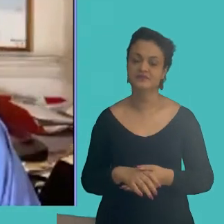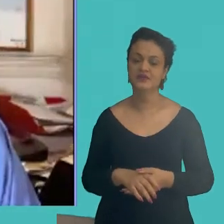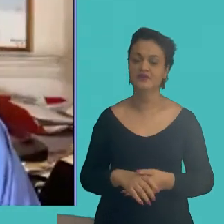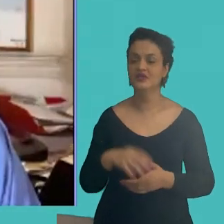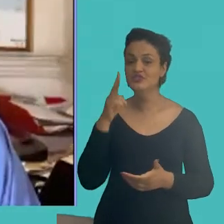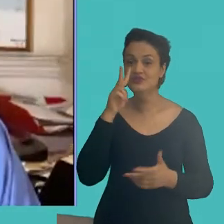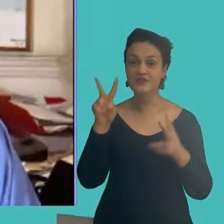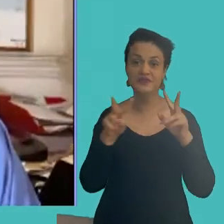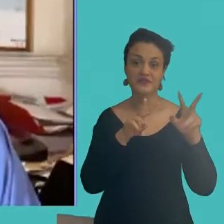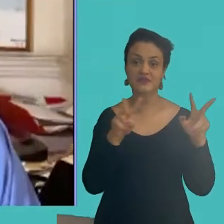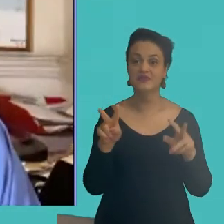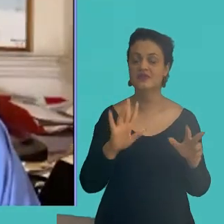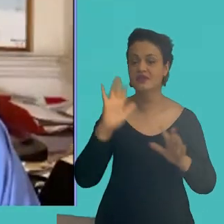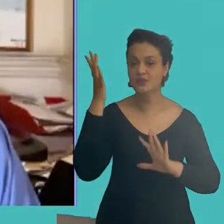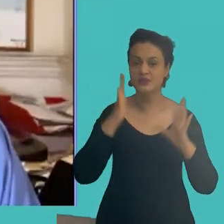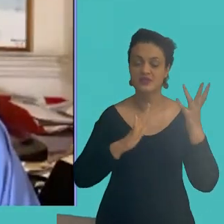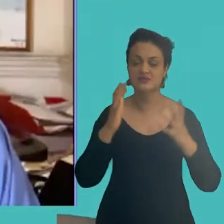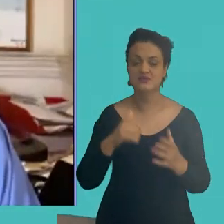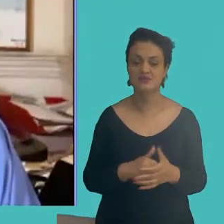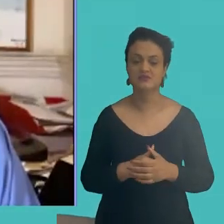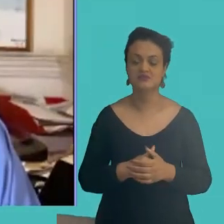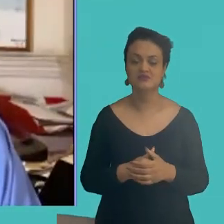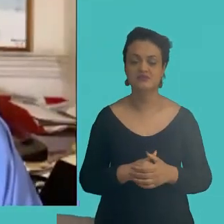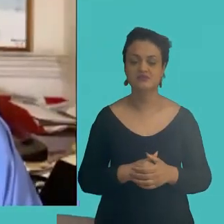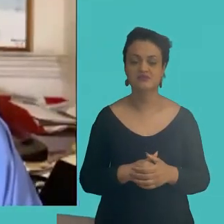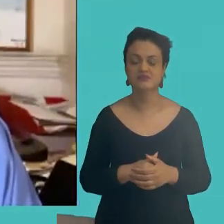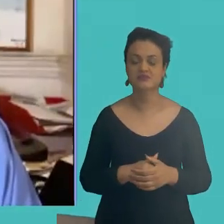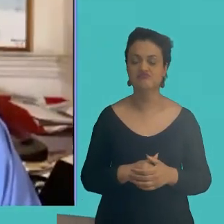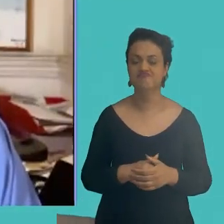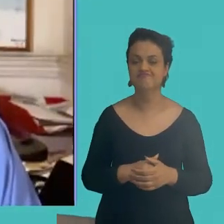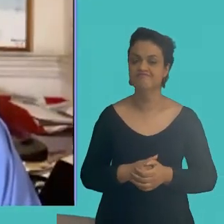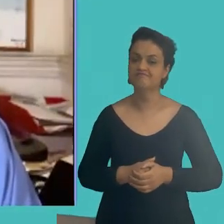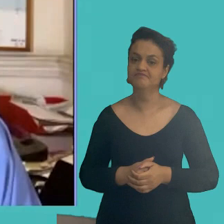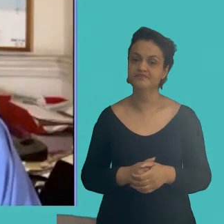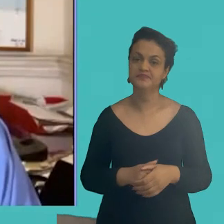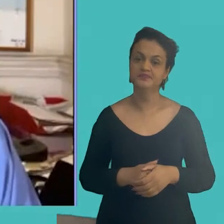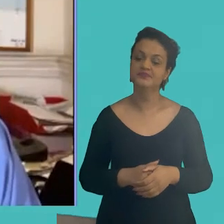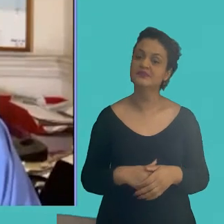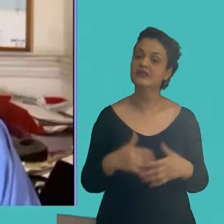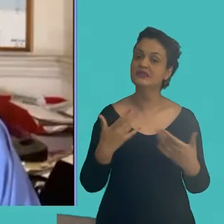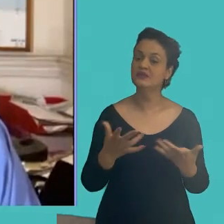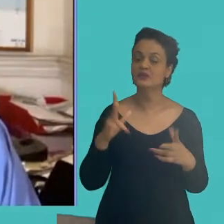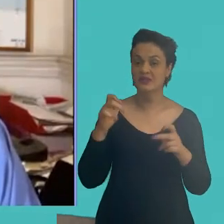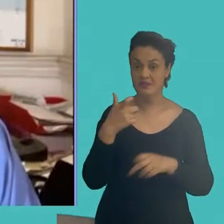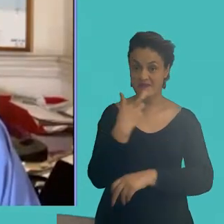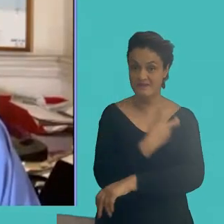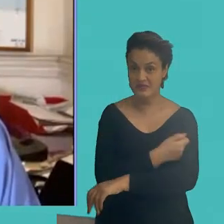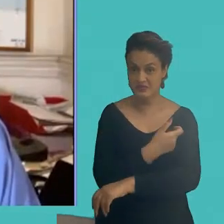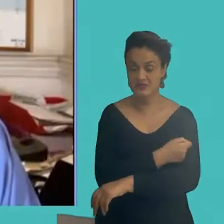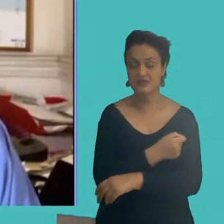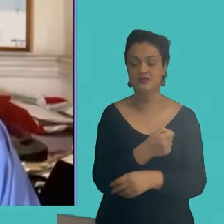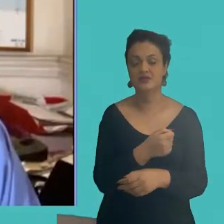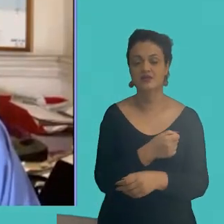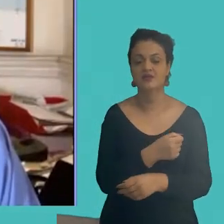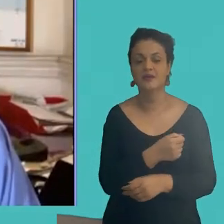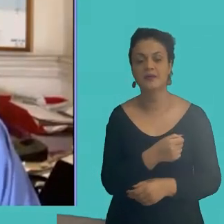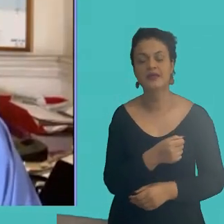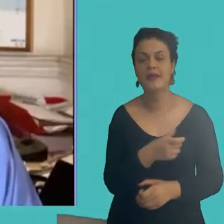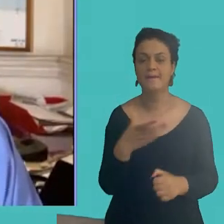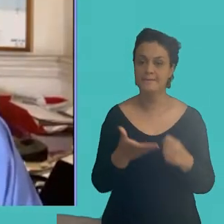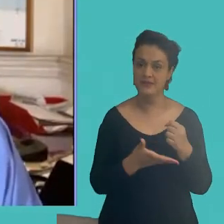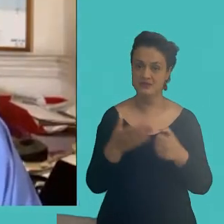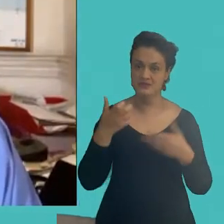caso da ordem internacional. No caso da vacina, para voltar ao fio do meu